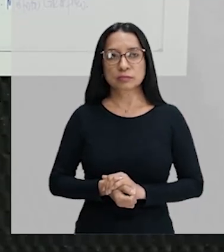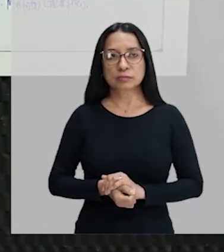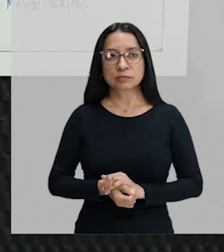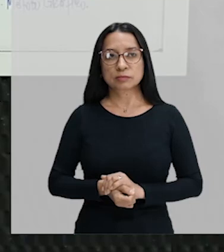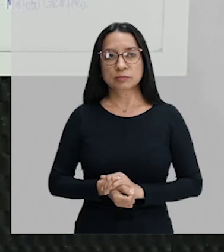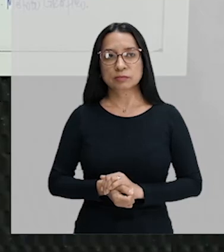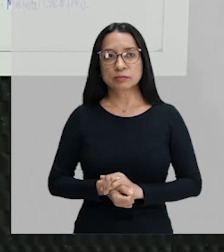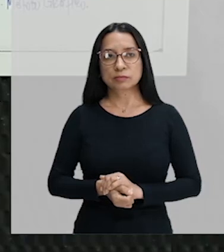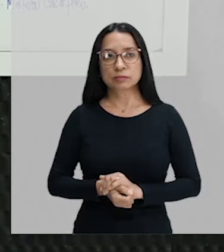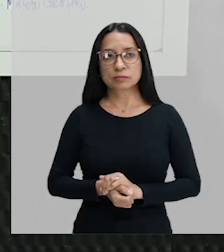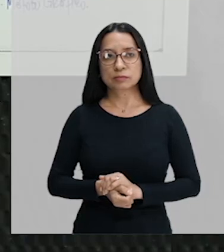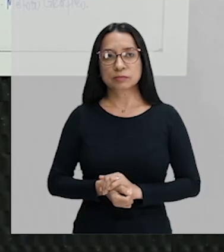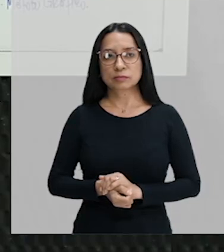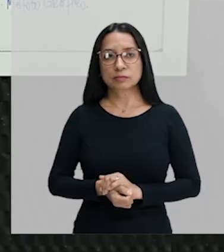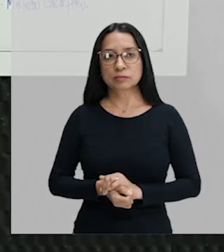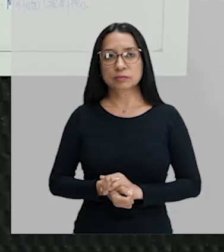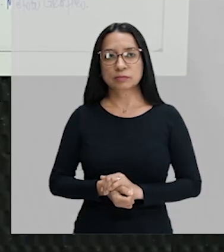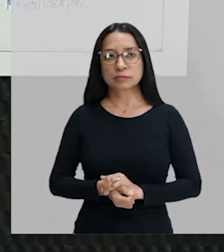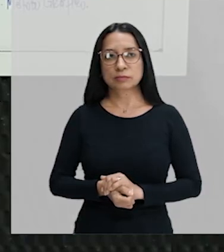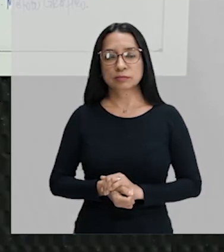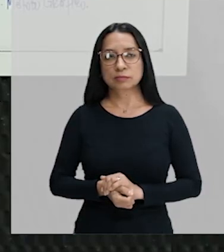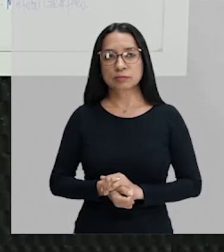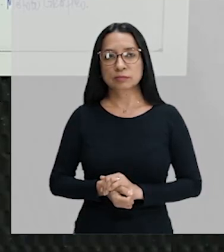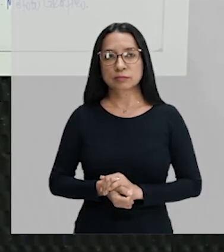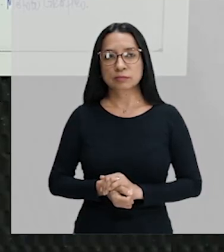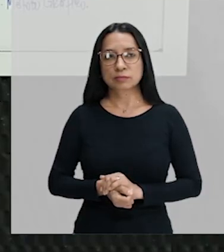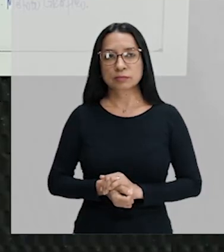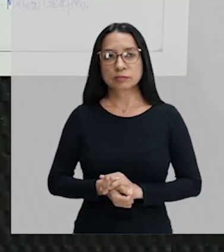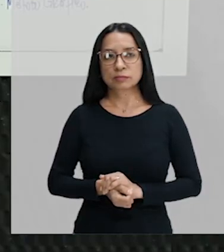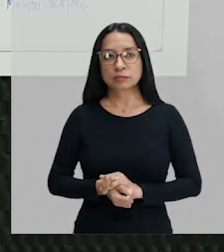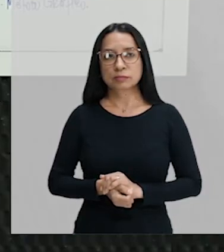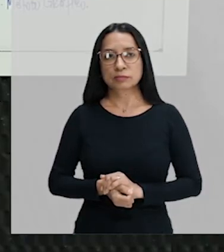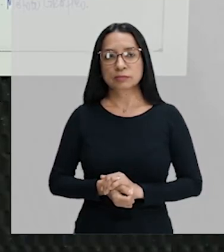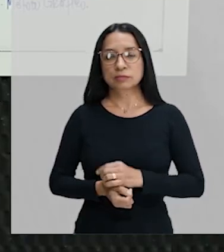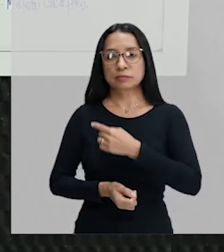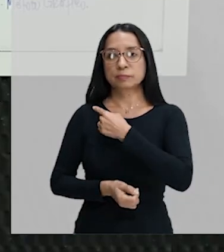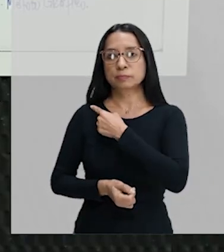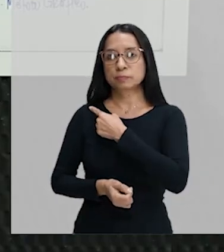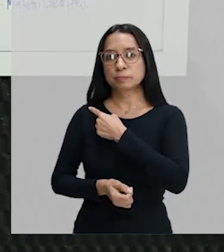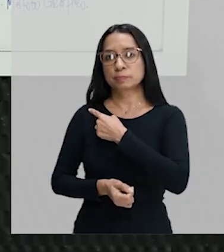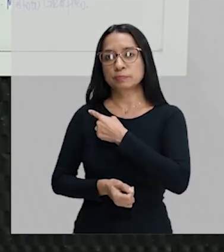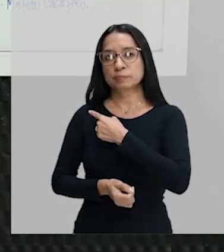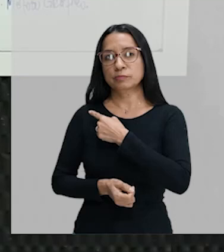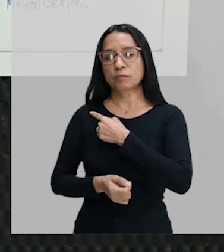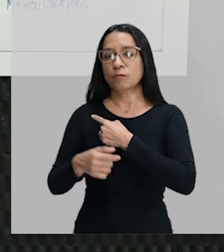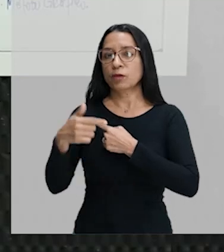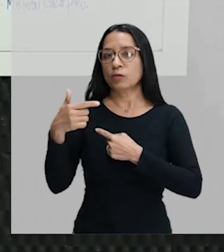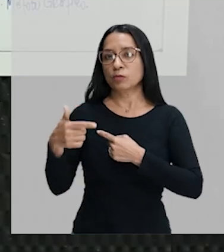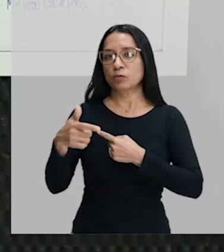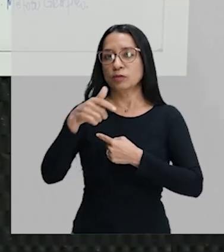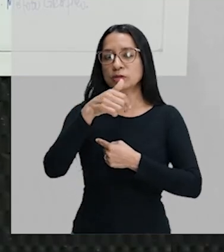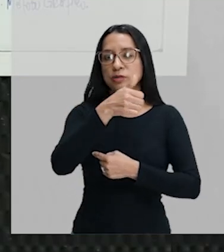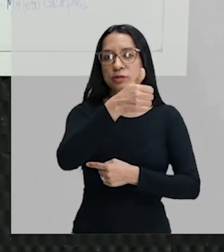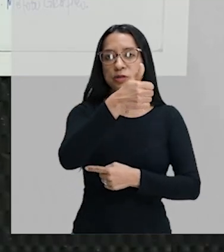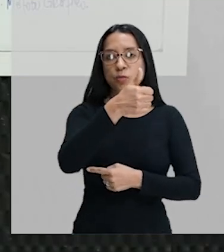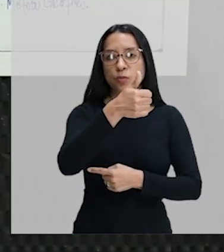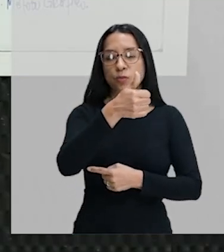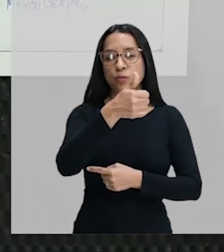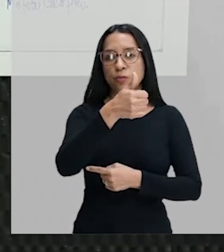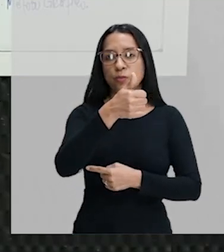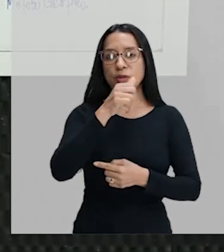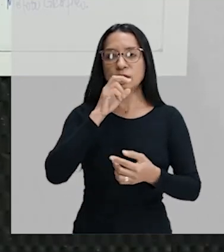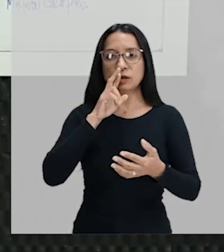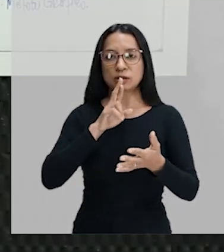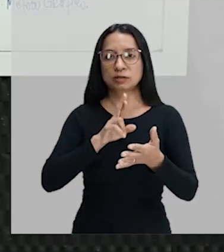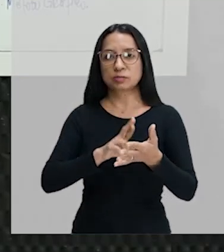e o y valendo 1. Olha, como o 2 e 1 é